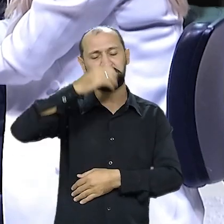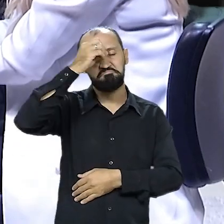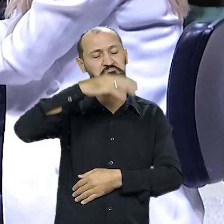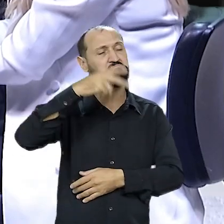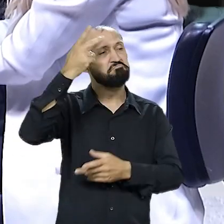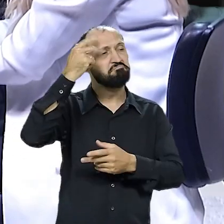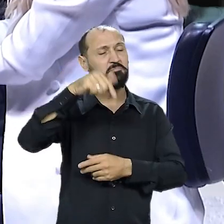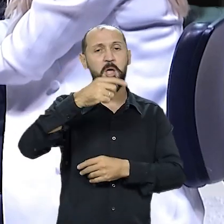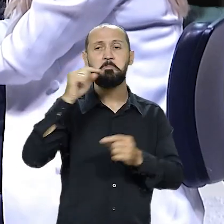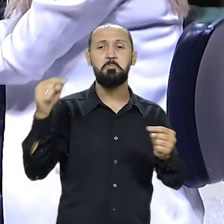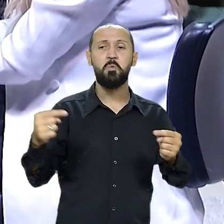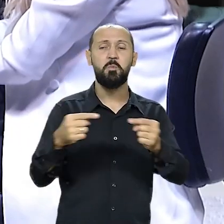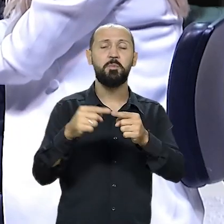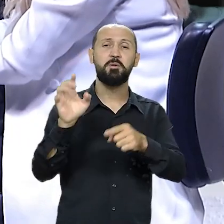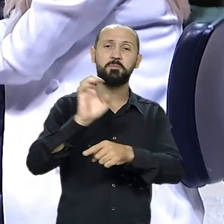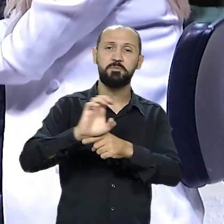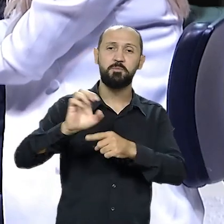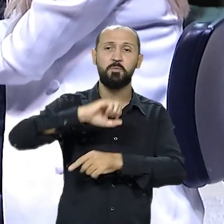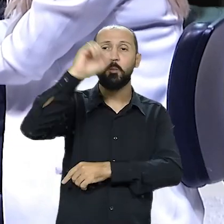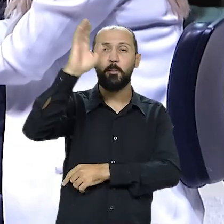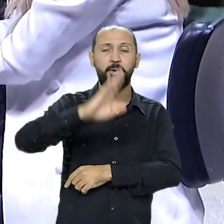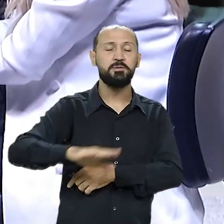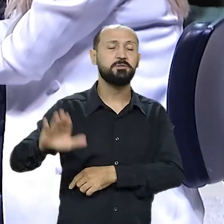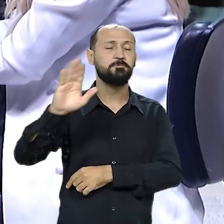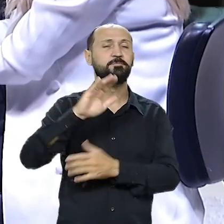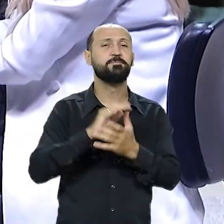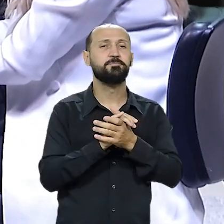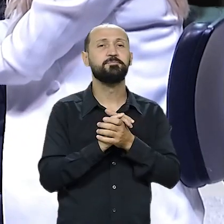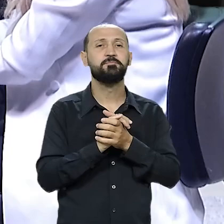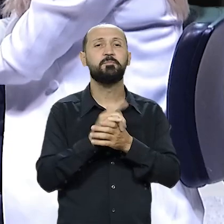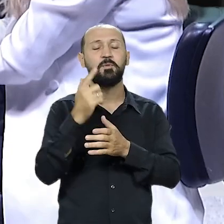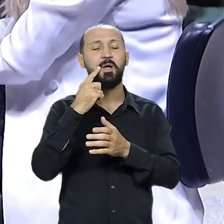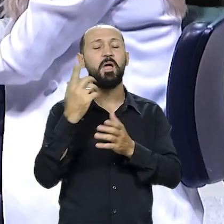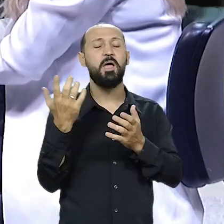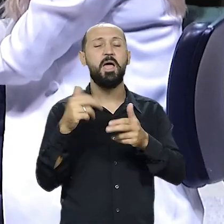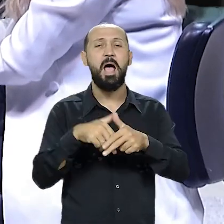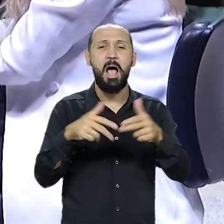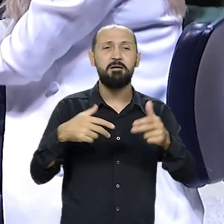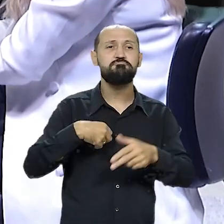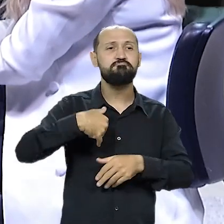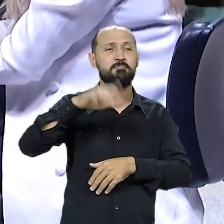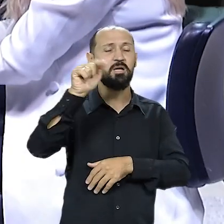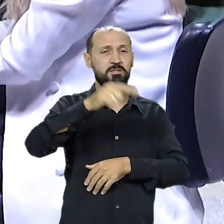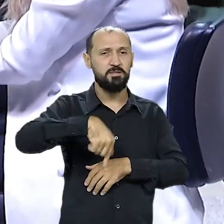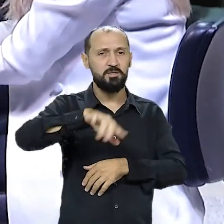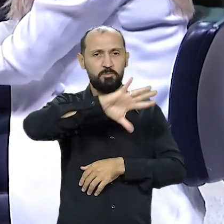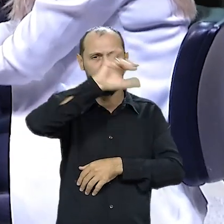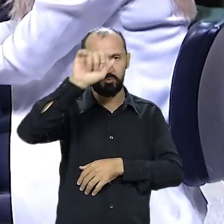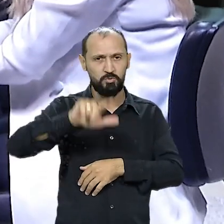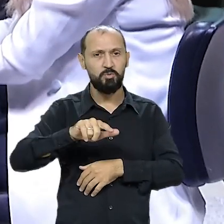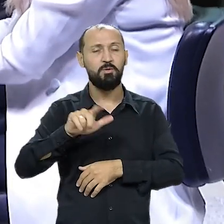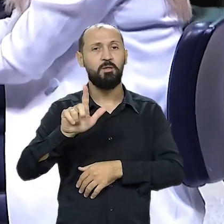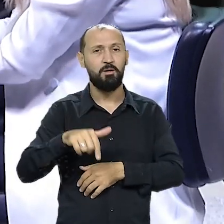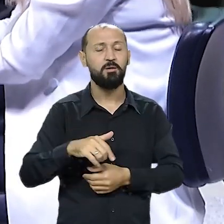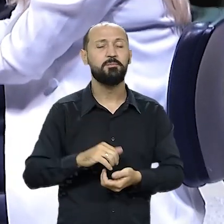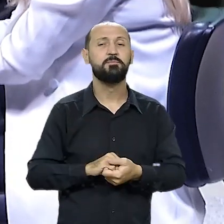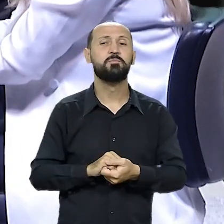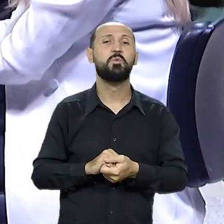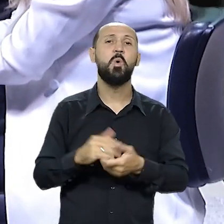e muito boa para o nosso estado aqui e para o Brasil inteiro, né? Então é a raça que está dominando atualmente aqui no Mato Grosso do